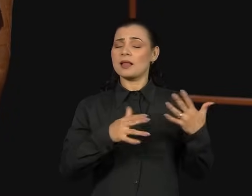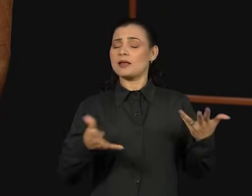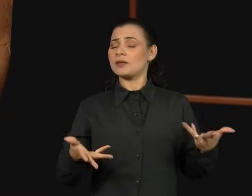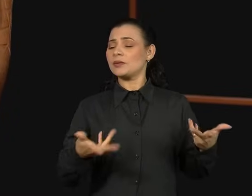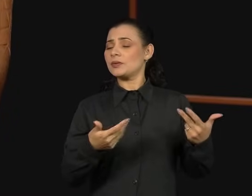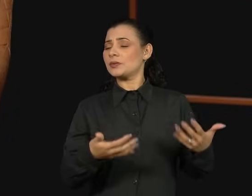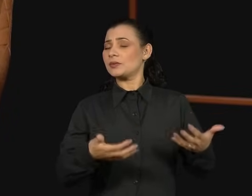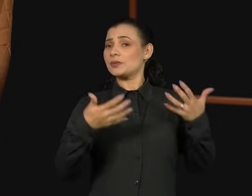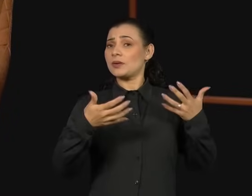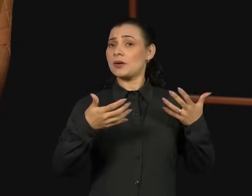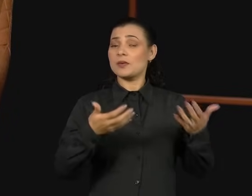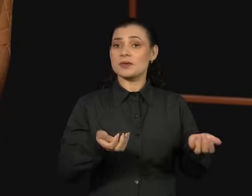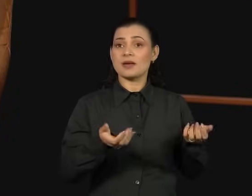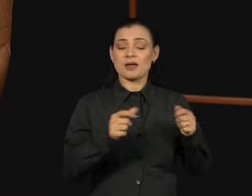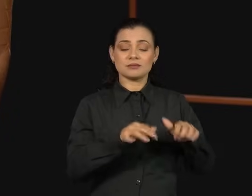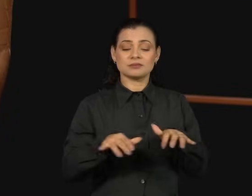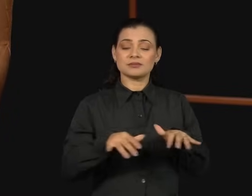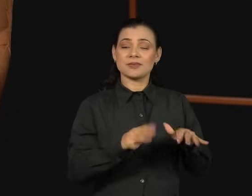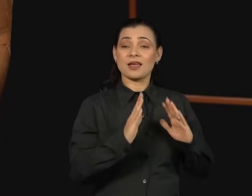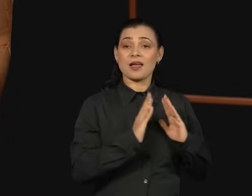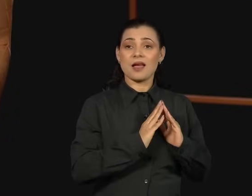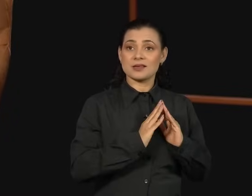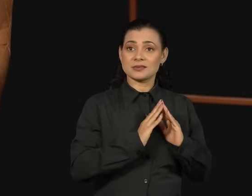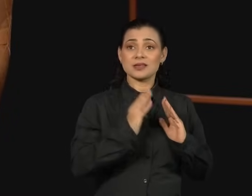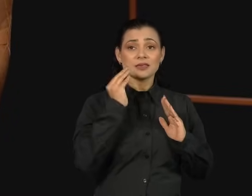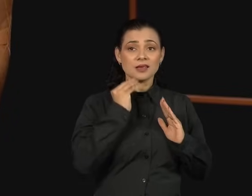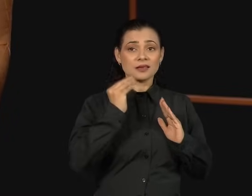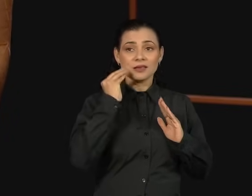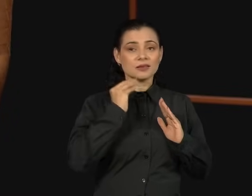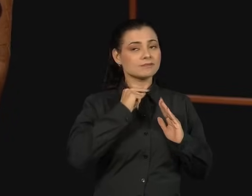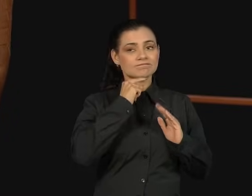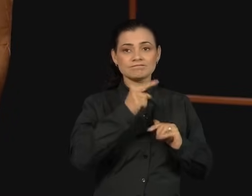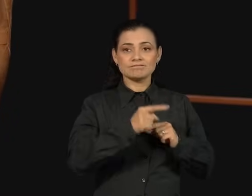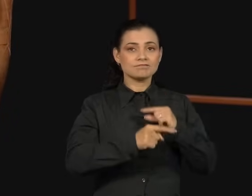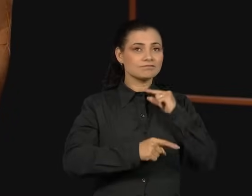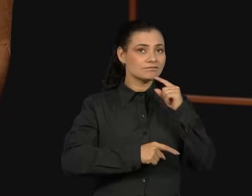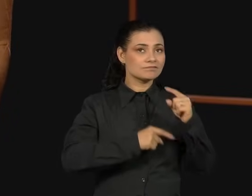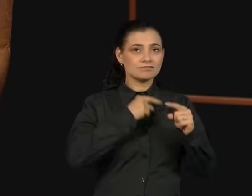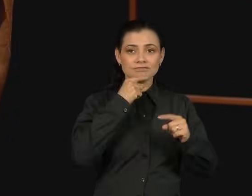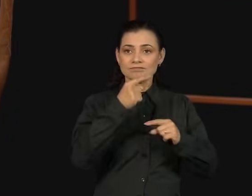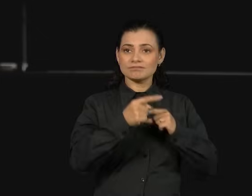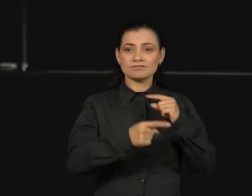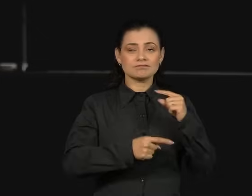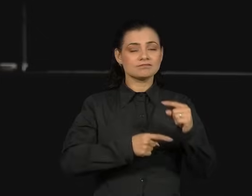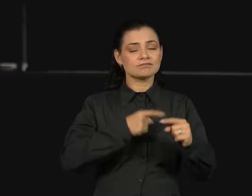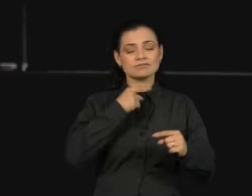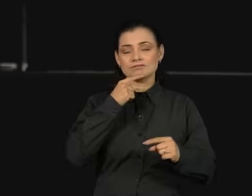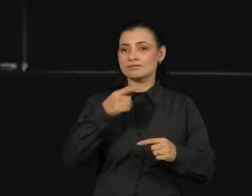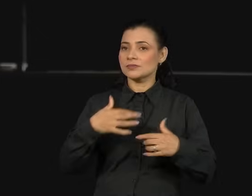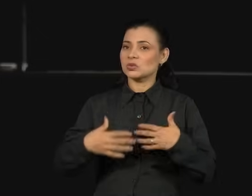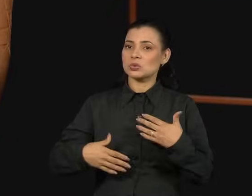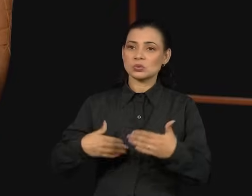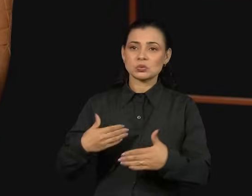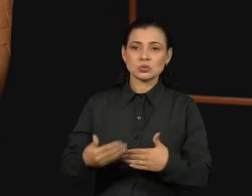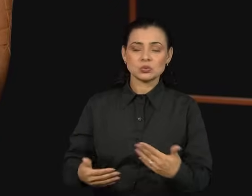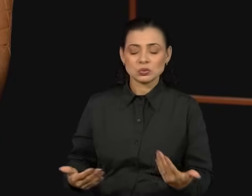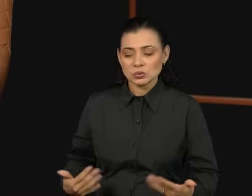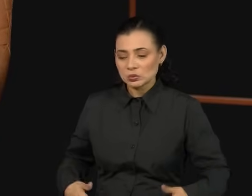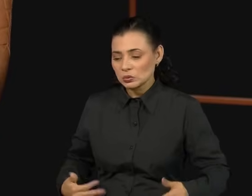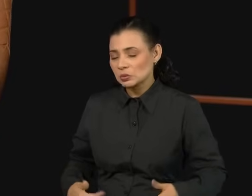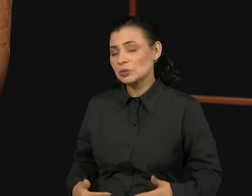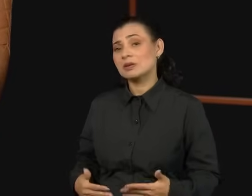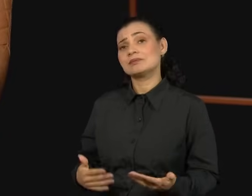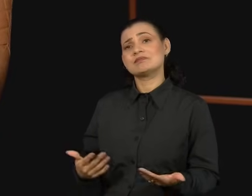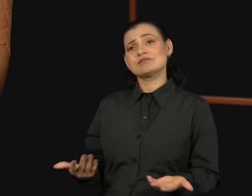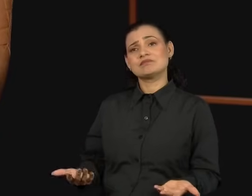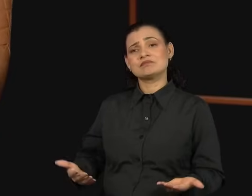uma obra clássica. Ele tenta, mas sai mais uma polca serelepe, dançante, né, e